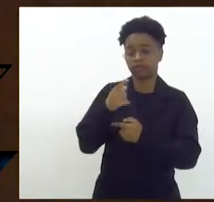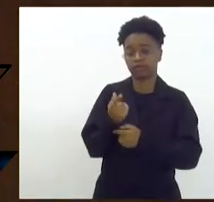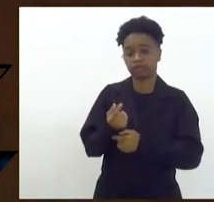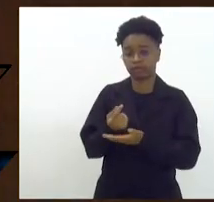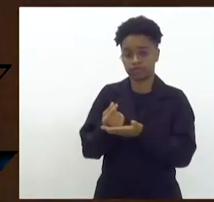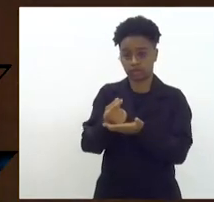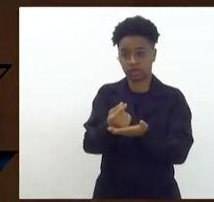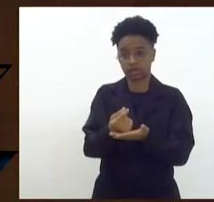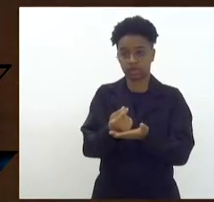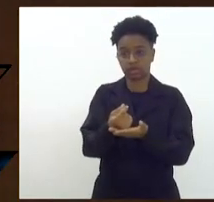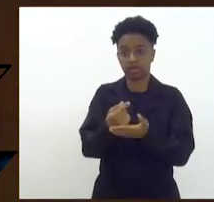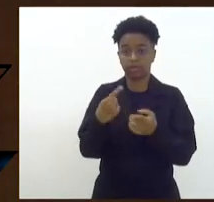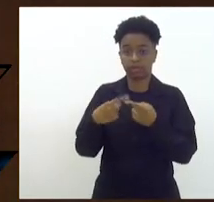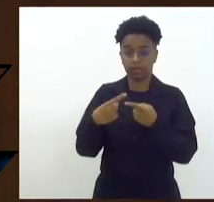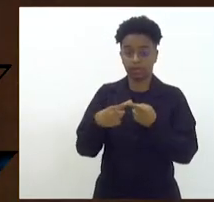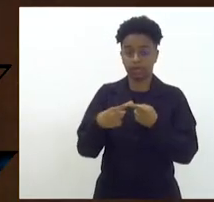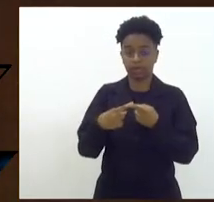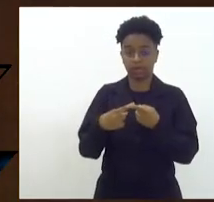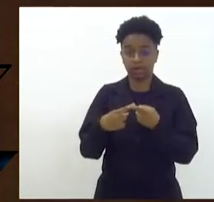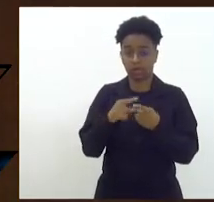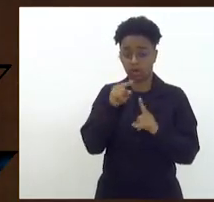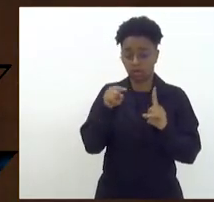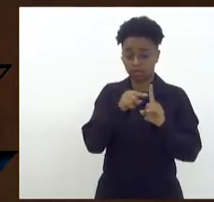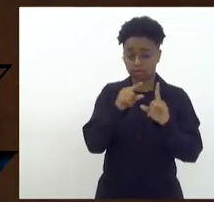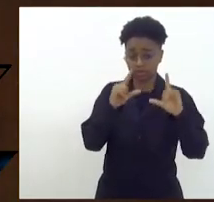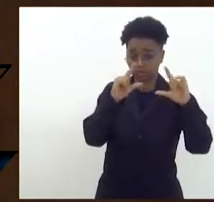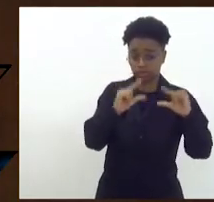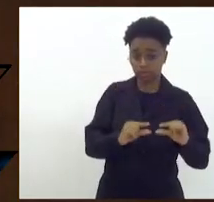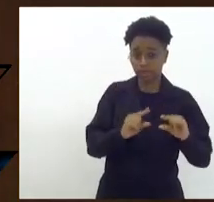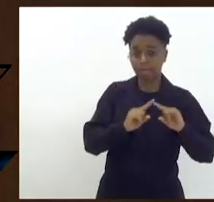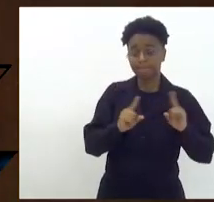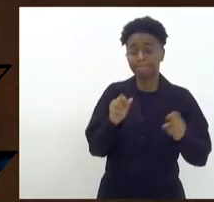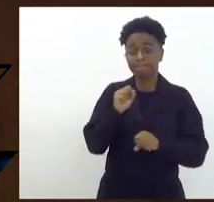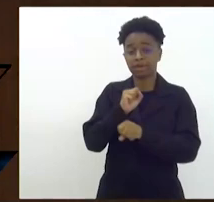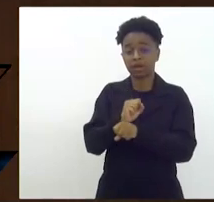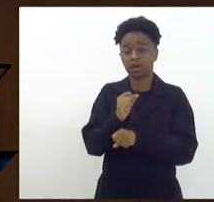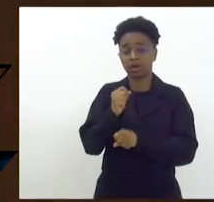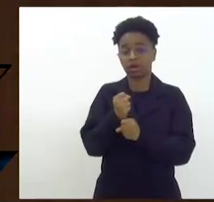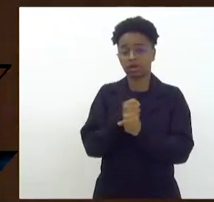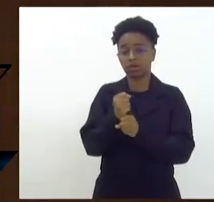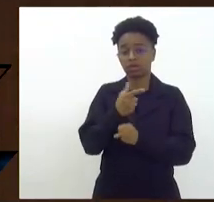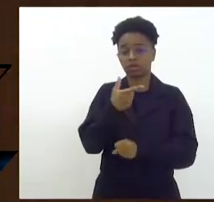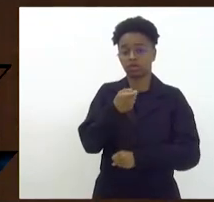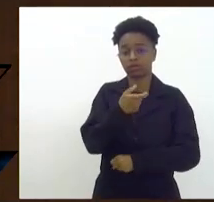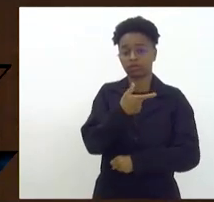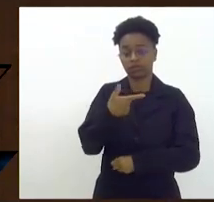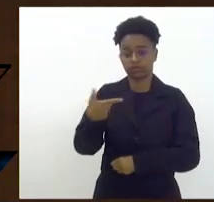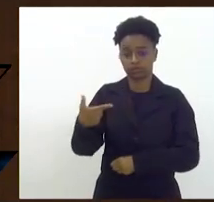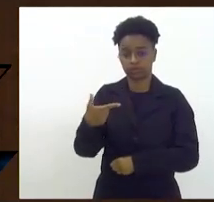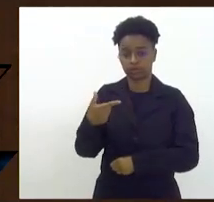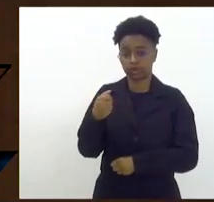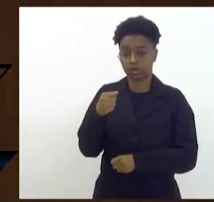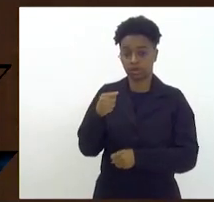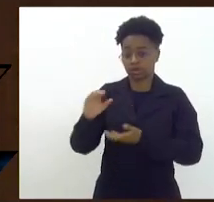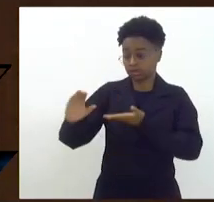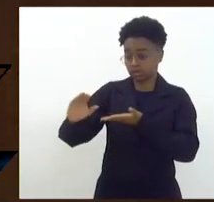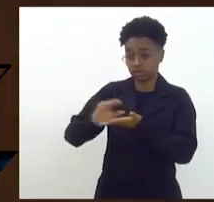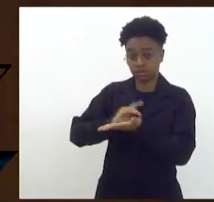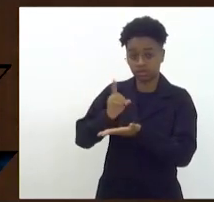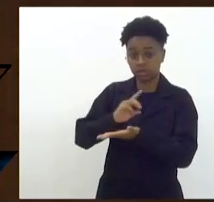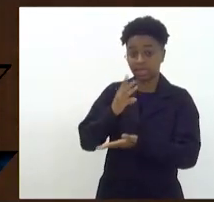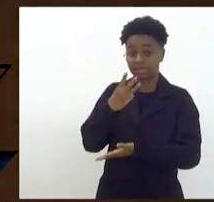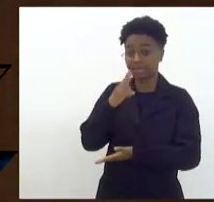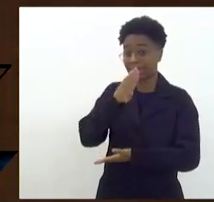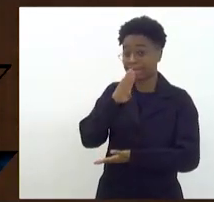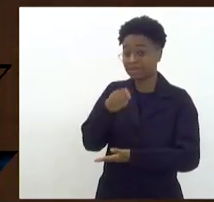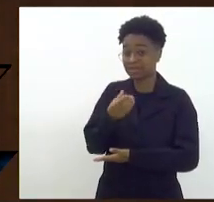em vez de diminuir Deputado Luiz Paulo deixando de arrecadar no ano de 2022 3 bilhões e 600